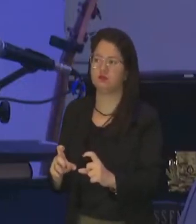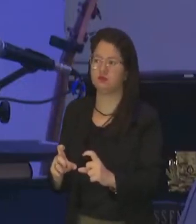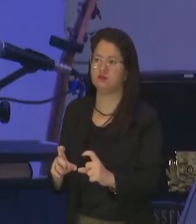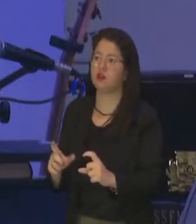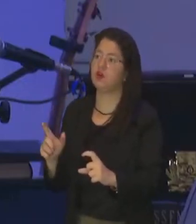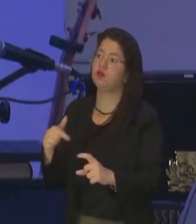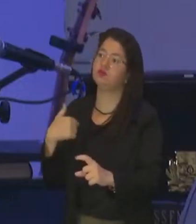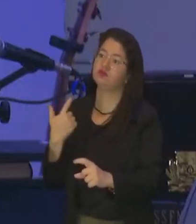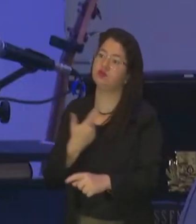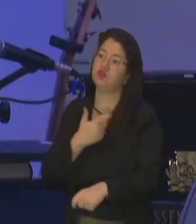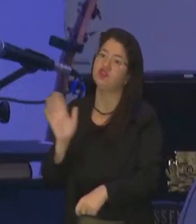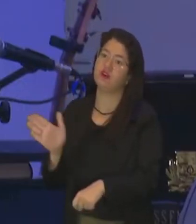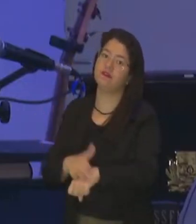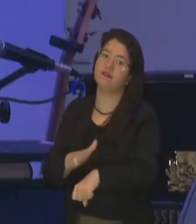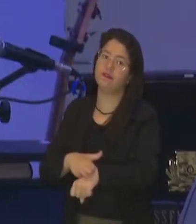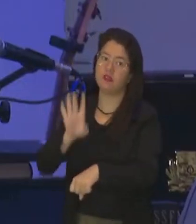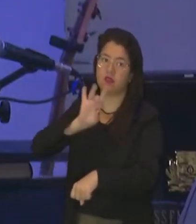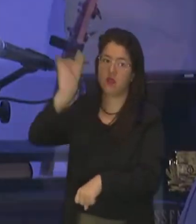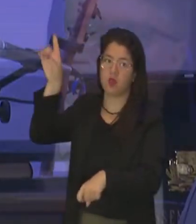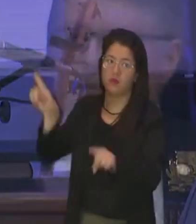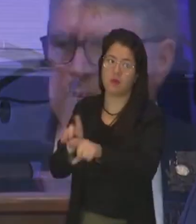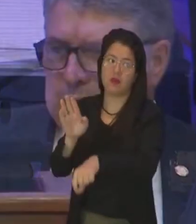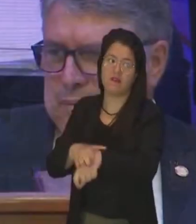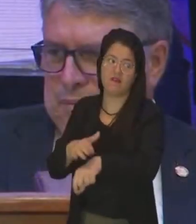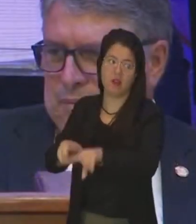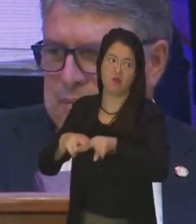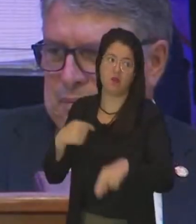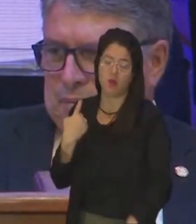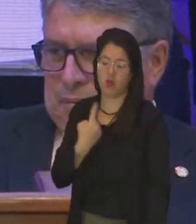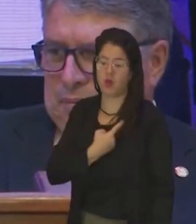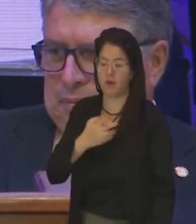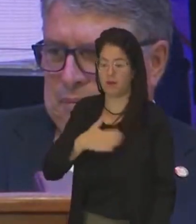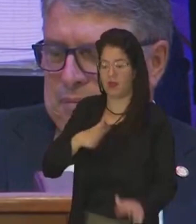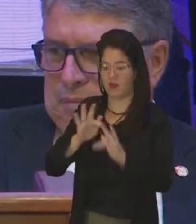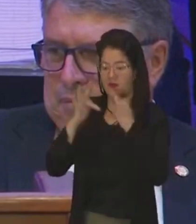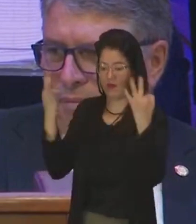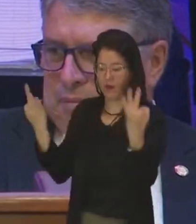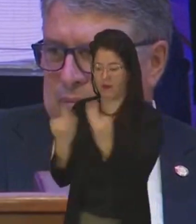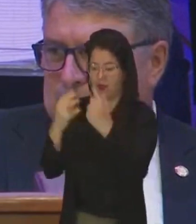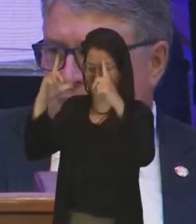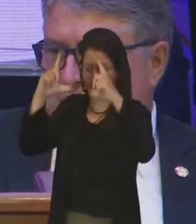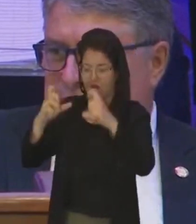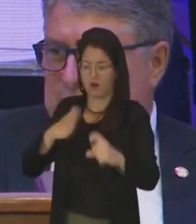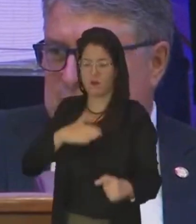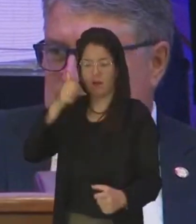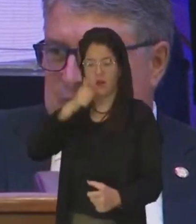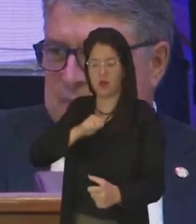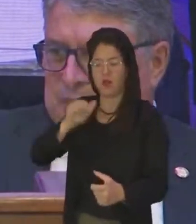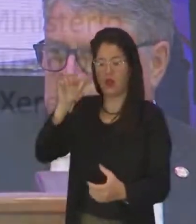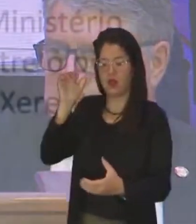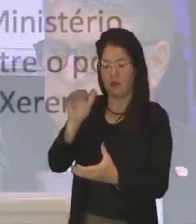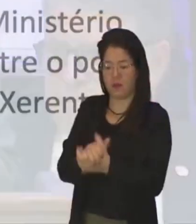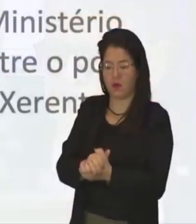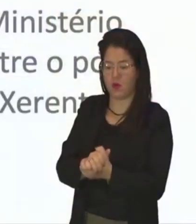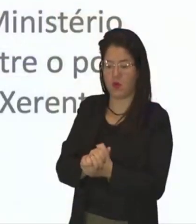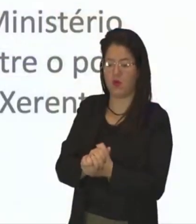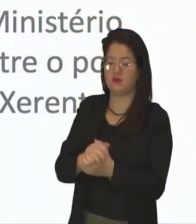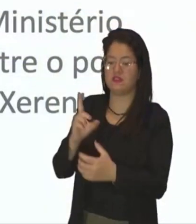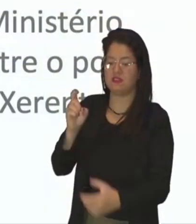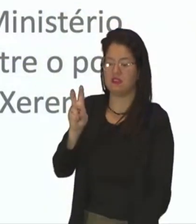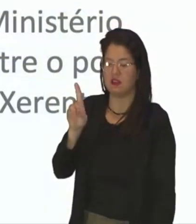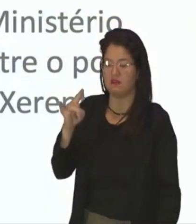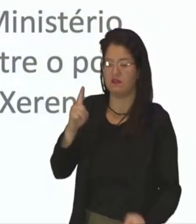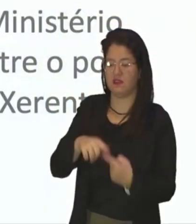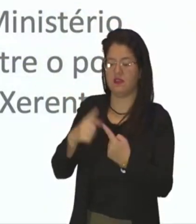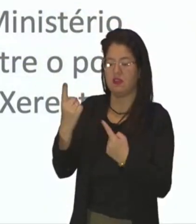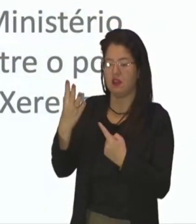Do que nós temos feito, do que Deus tem feito lá por nosso intermédio, né? A minha família, os irmãos estão vendo aí, minha esposa Regiane, o Davi tem 14 anos, a